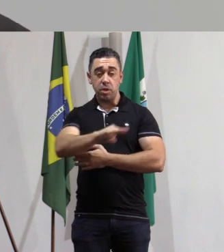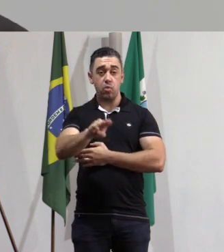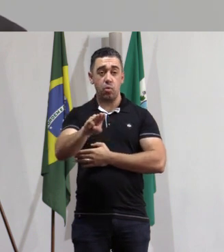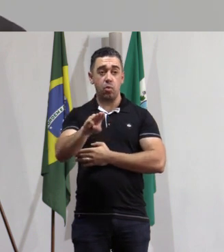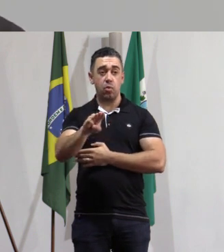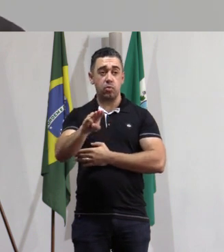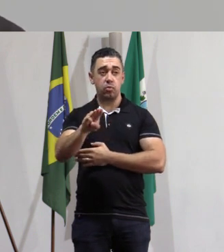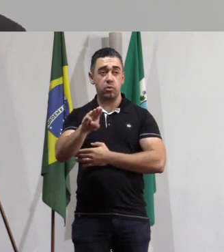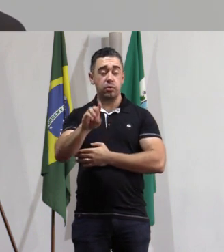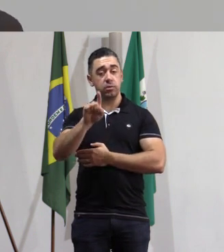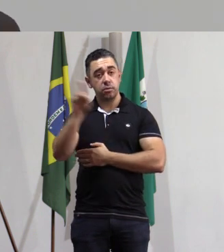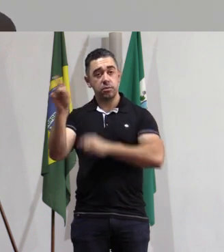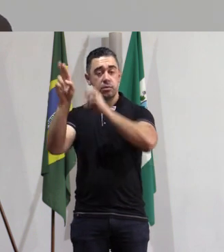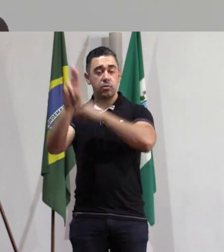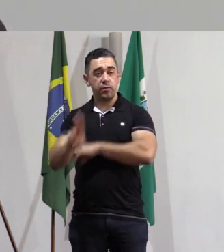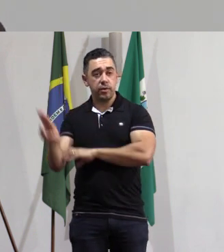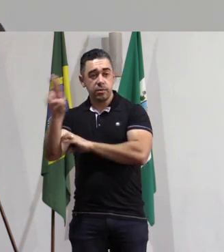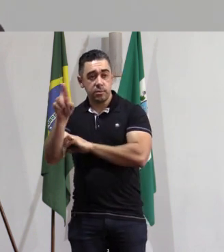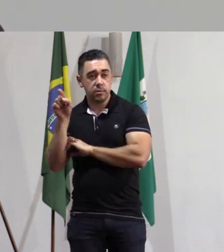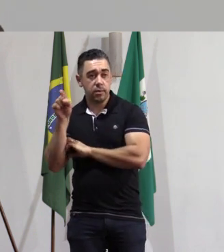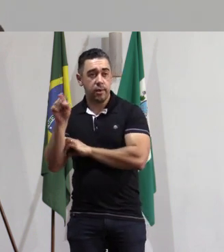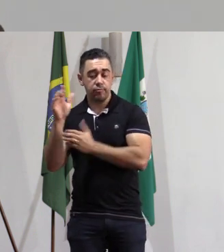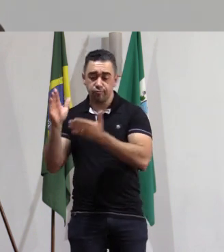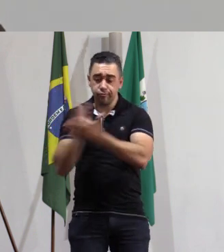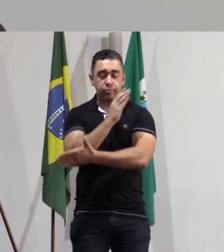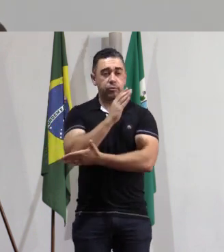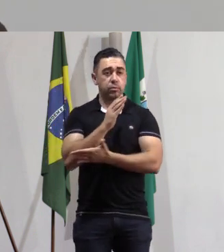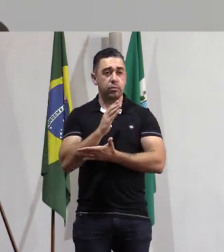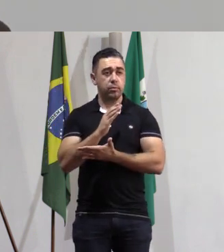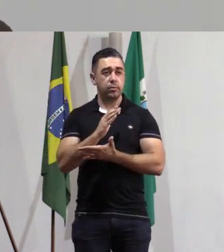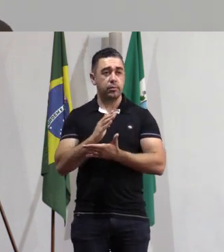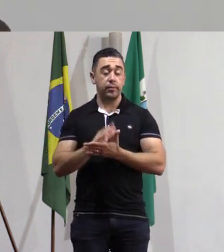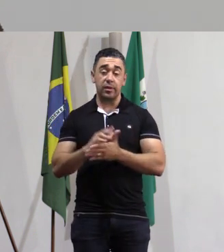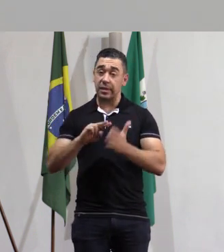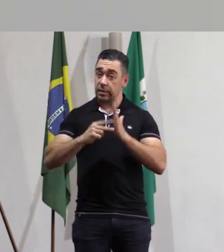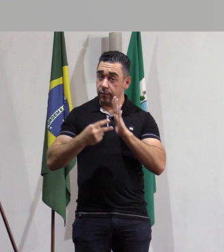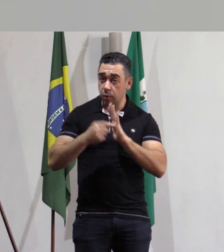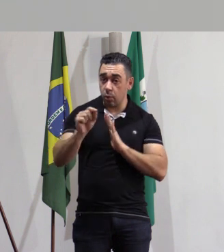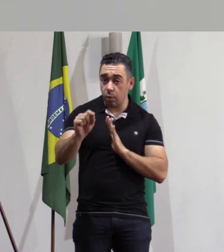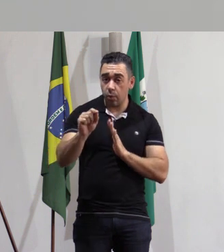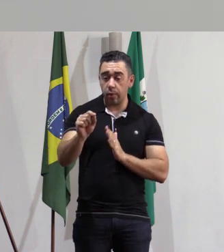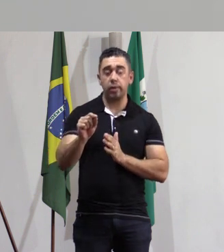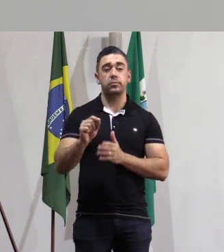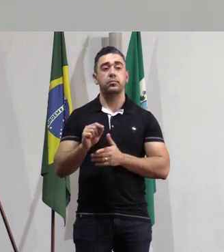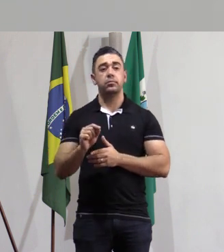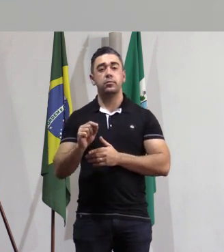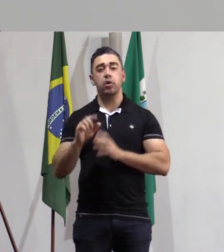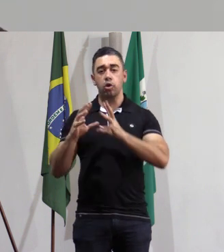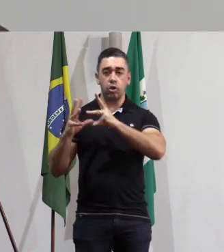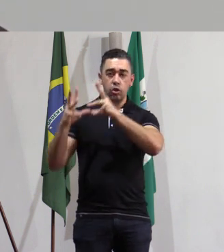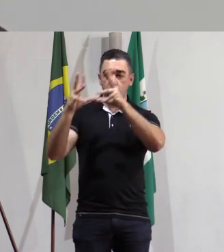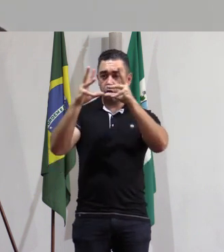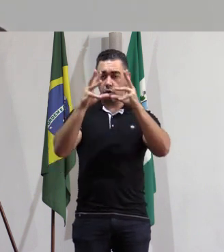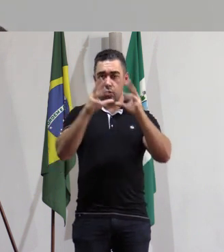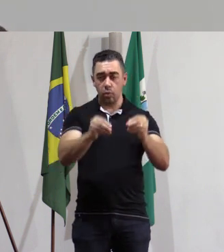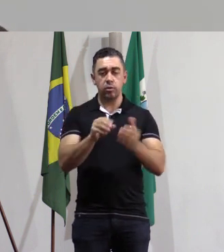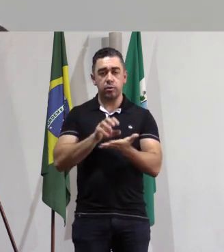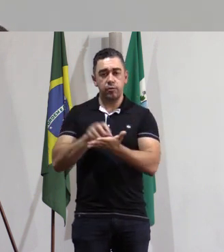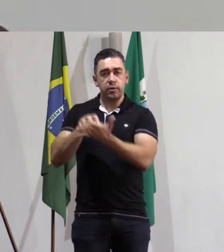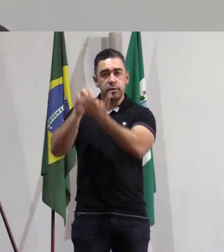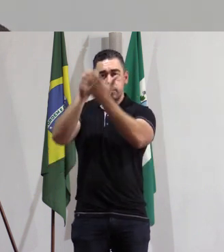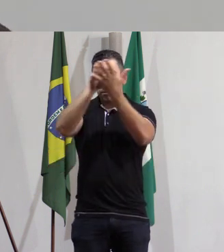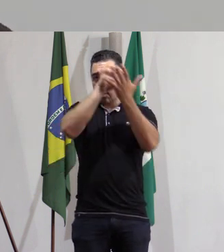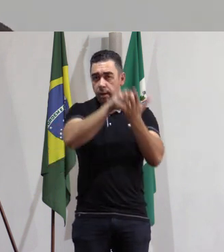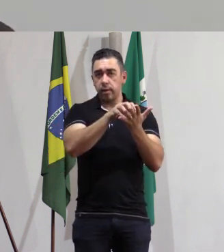universidade. Isso significa, a exemplo de todas as instituições federais